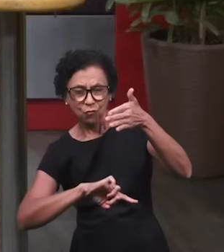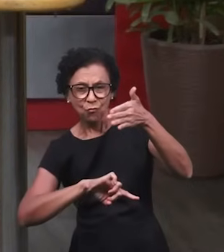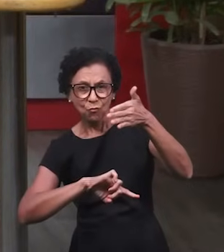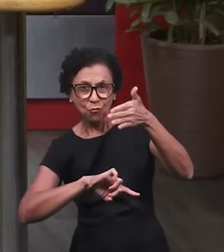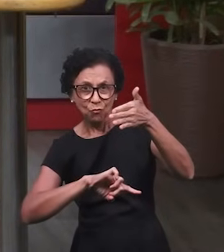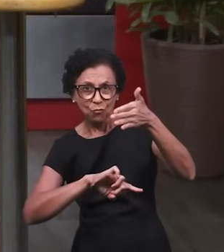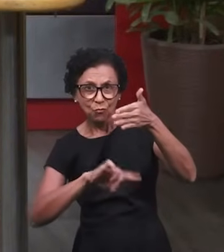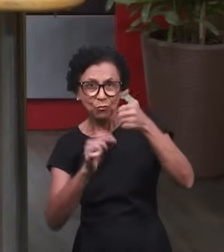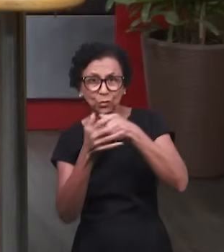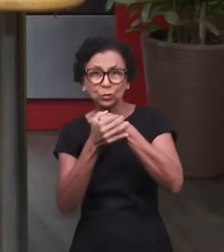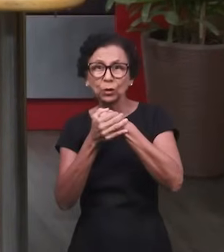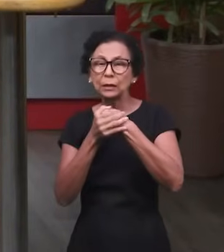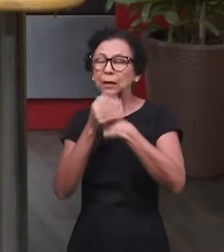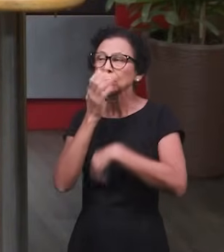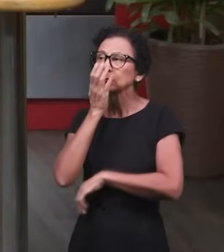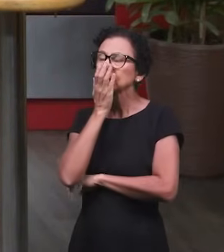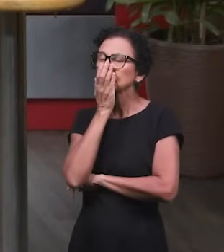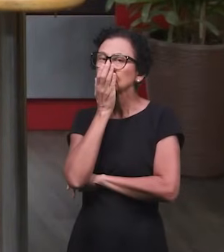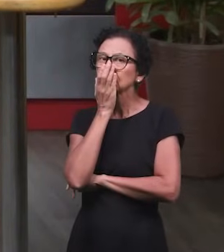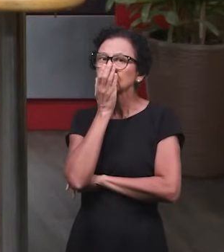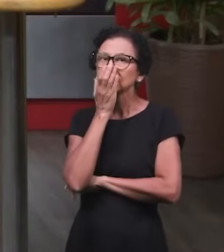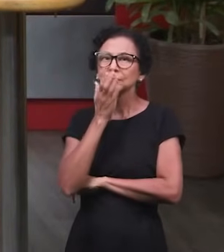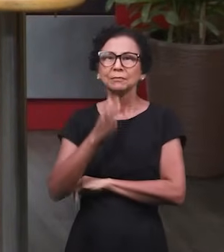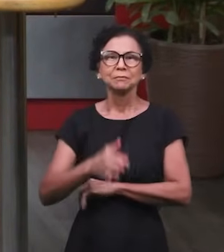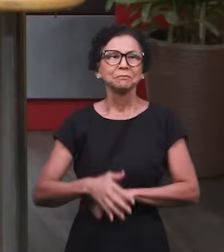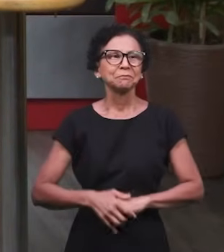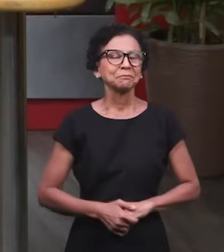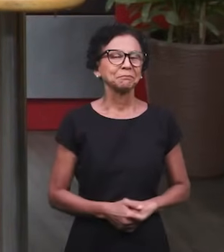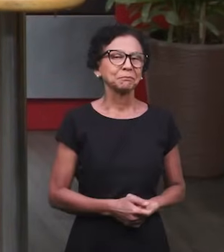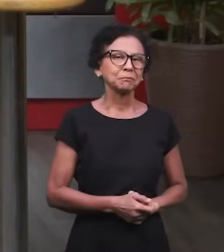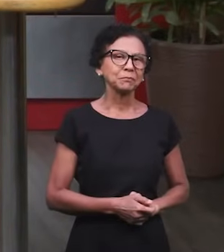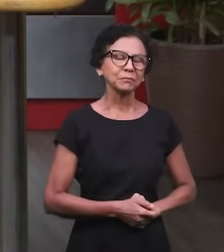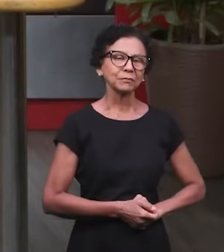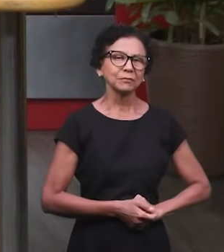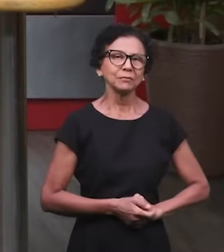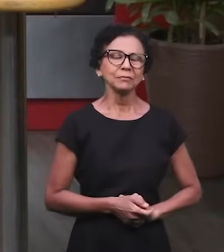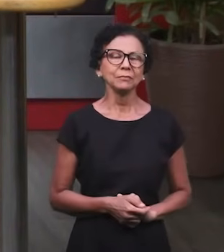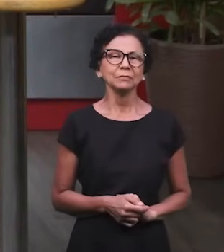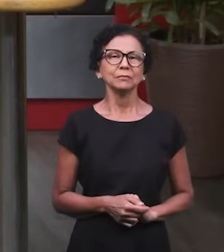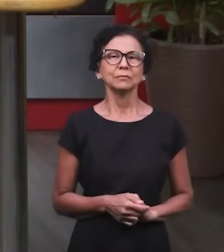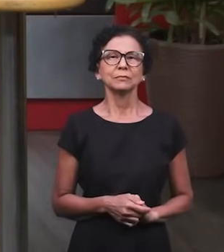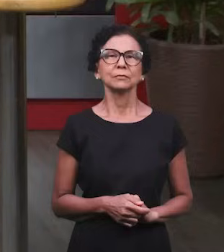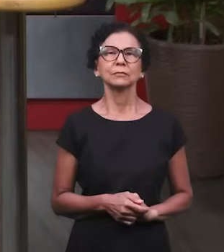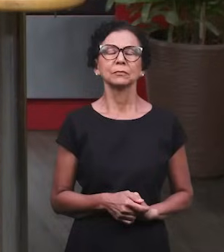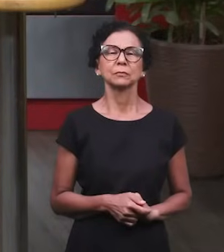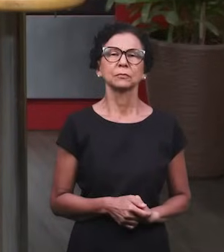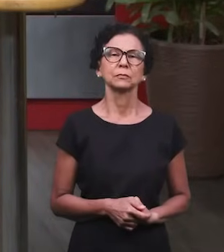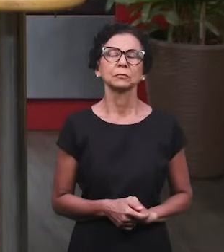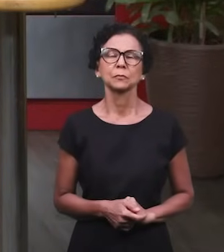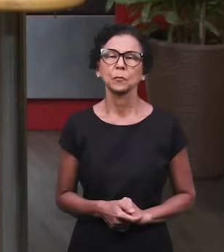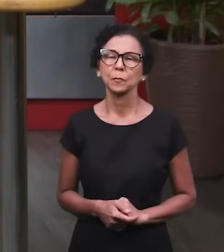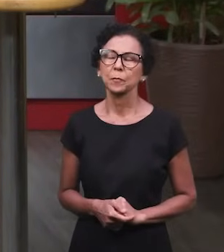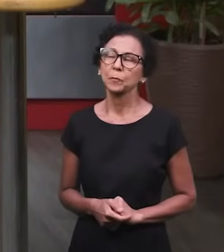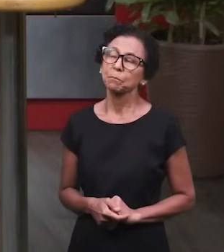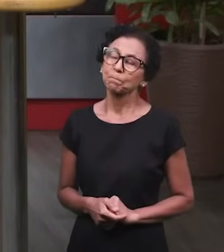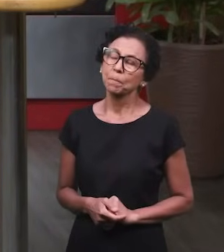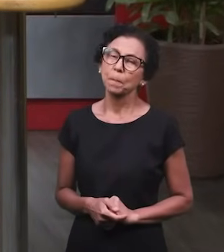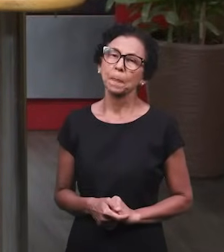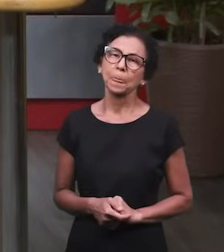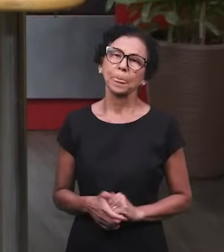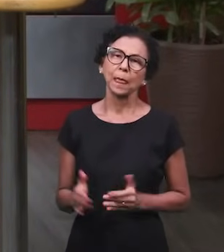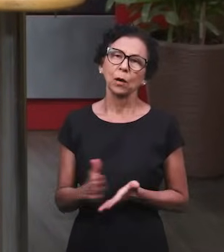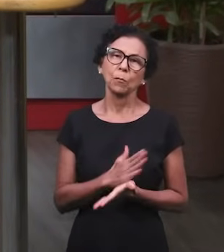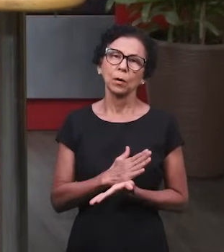mulher vai ser difícil né agora veja só então existe coisas que nós fazemos que podemos dizer assim pode você pode